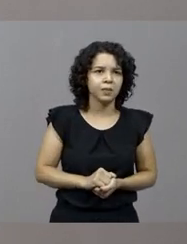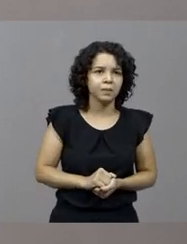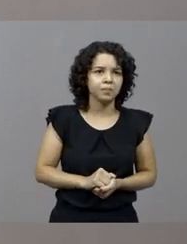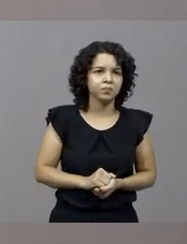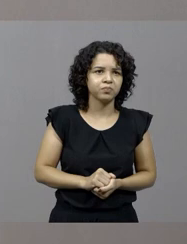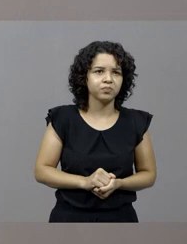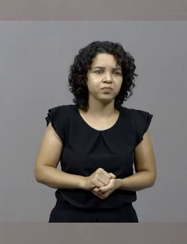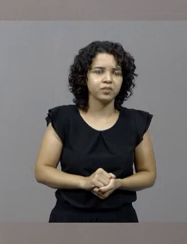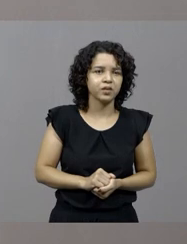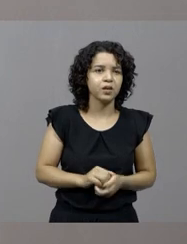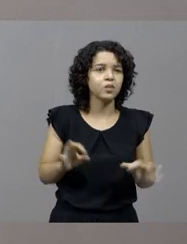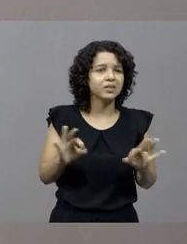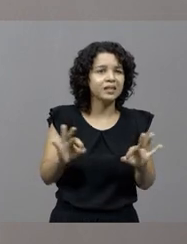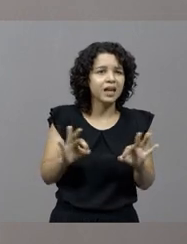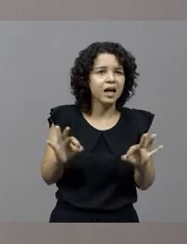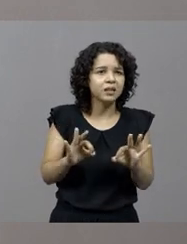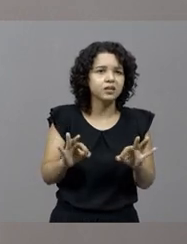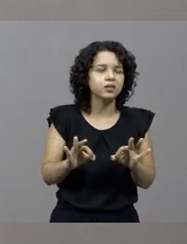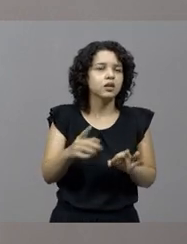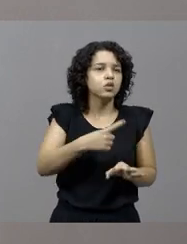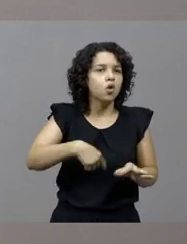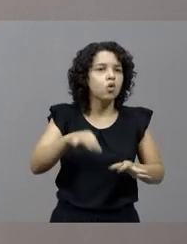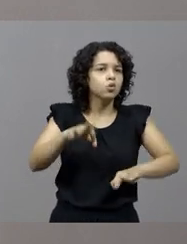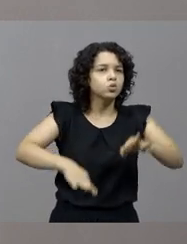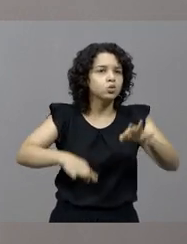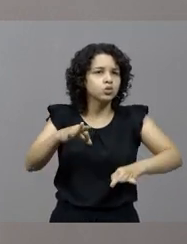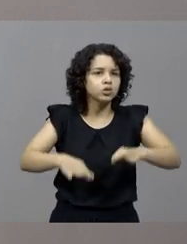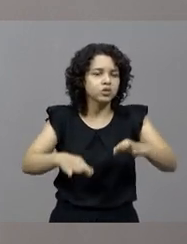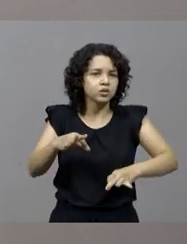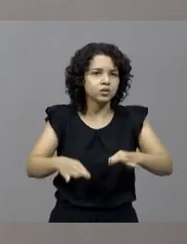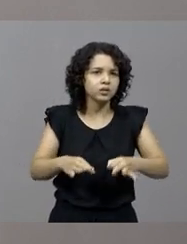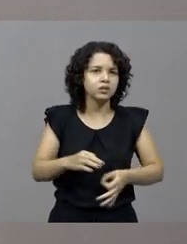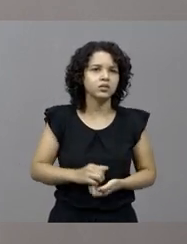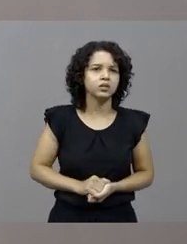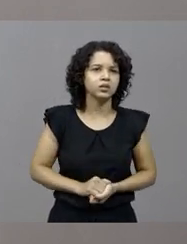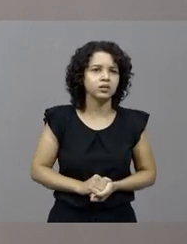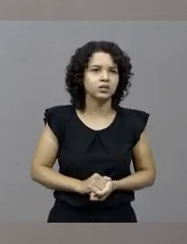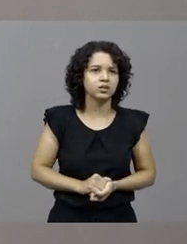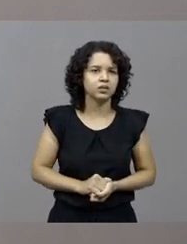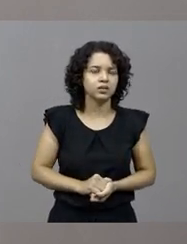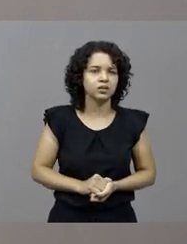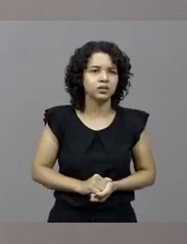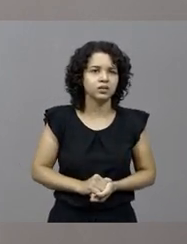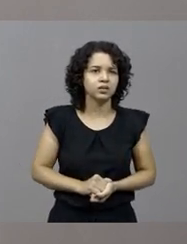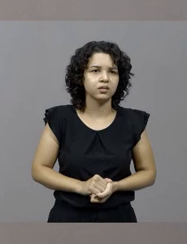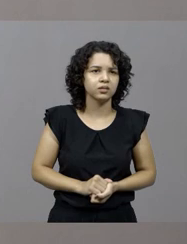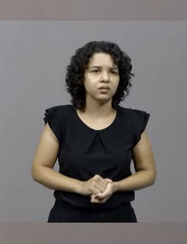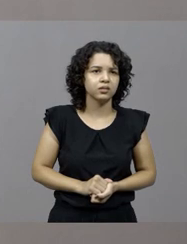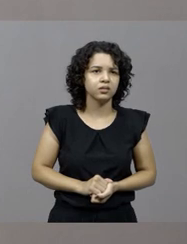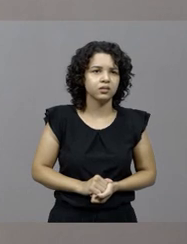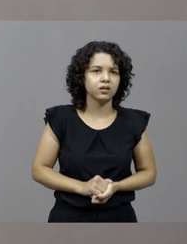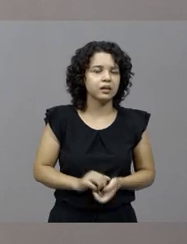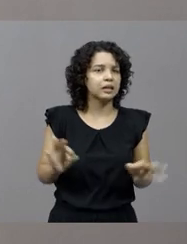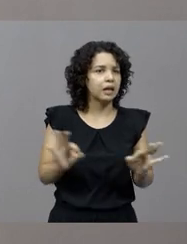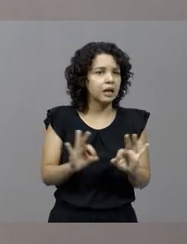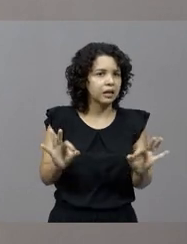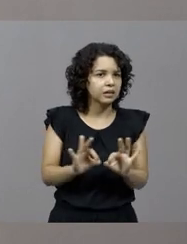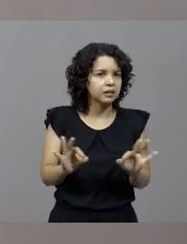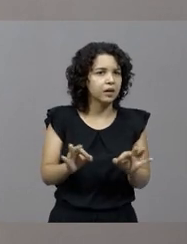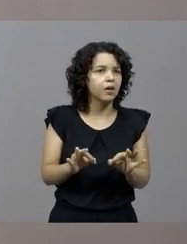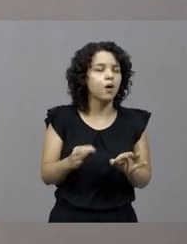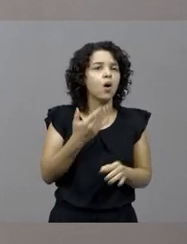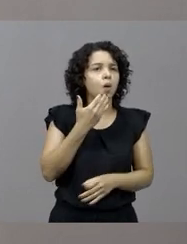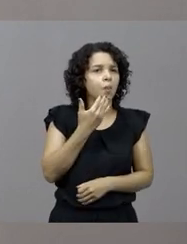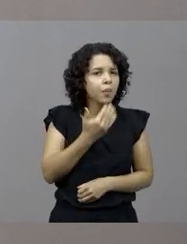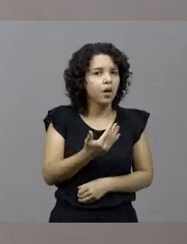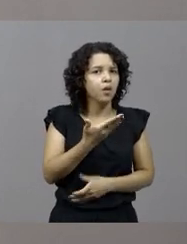Não existe a menor eficácia na nossa justiça. Nenhuma. Nenhuma. Então eu peço aos